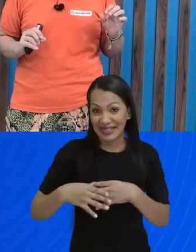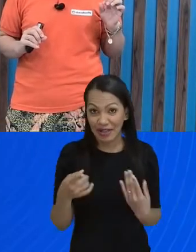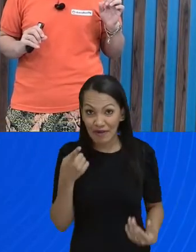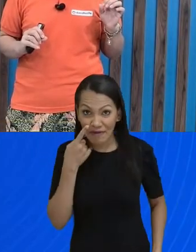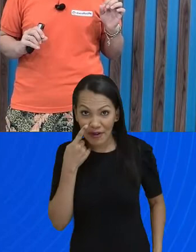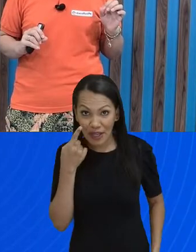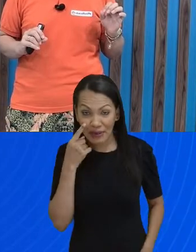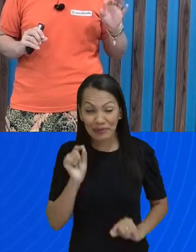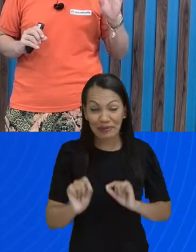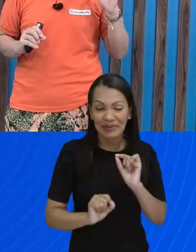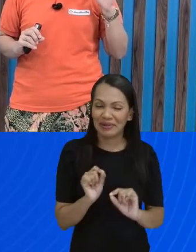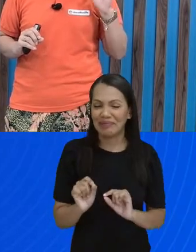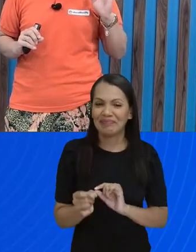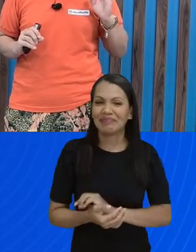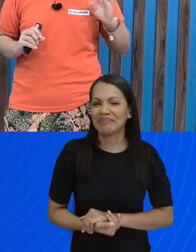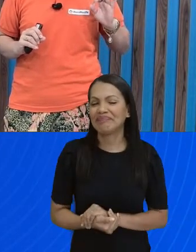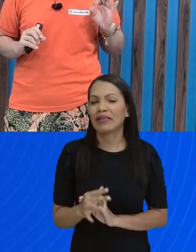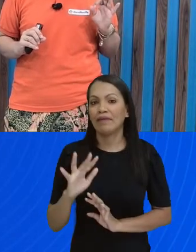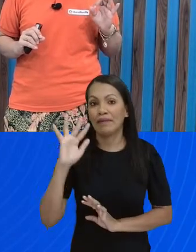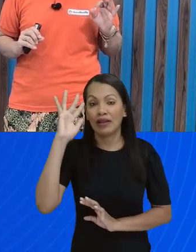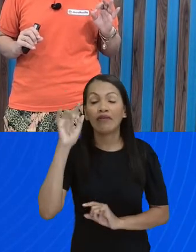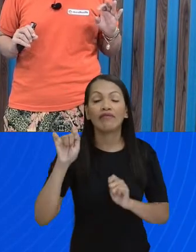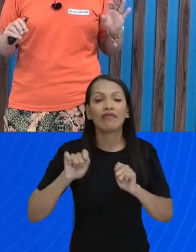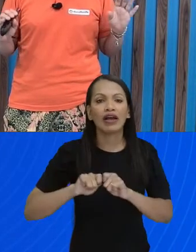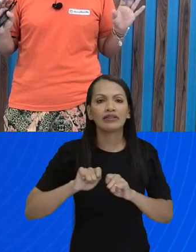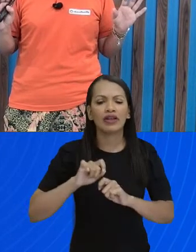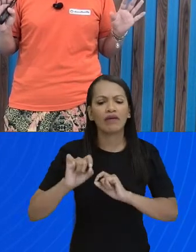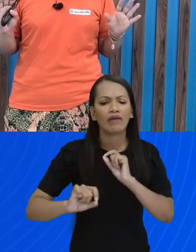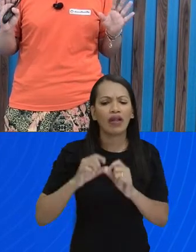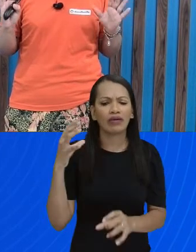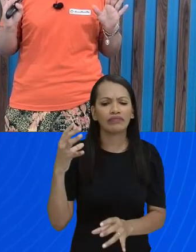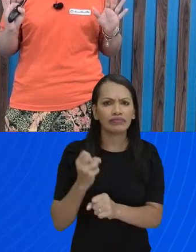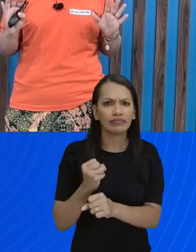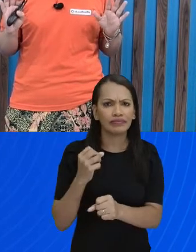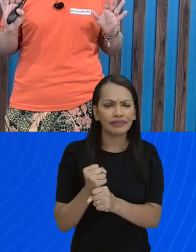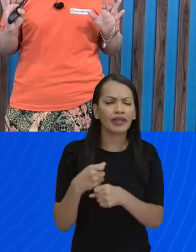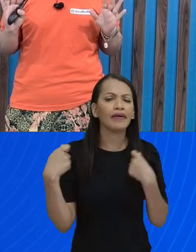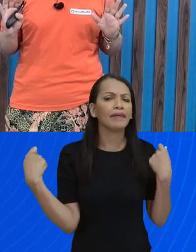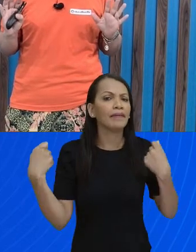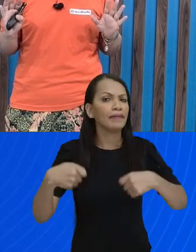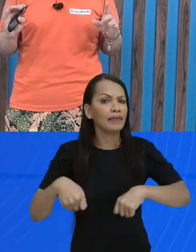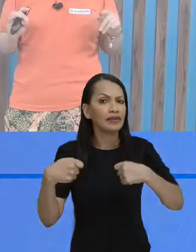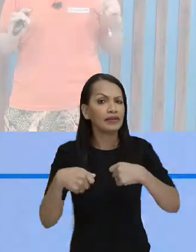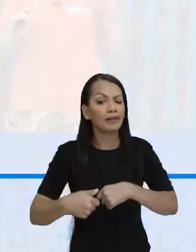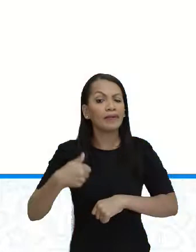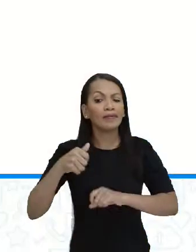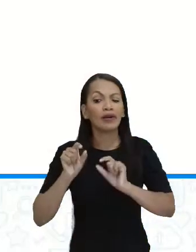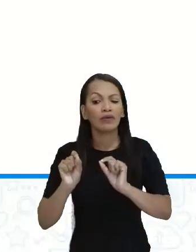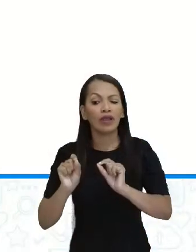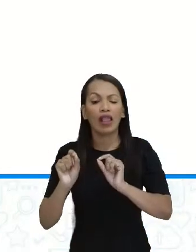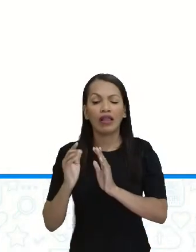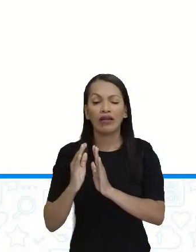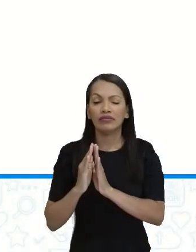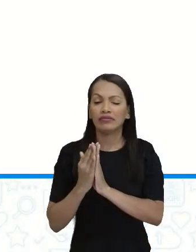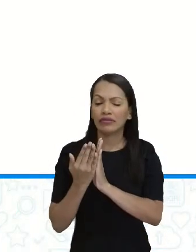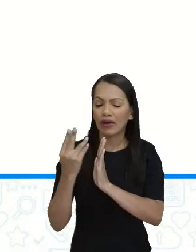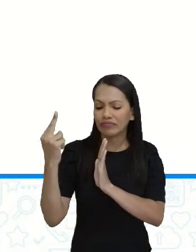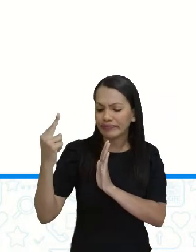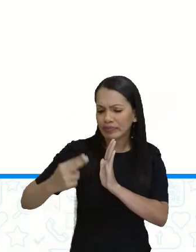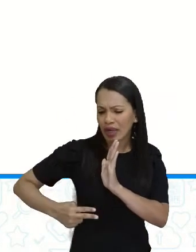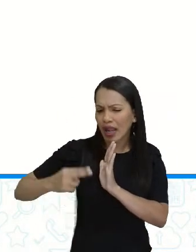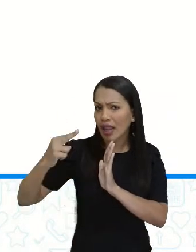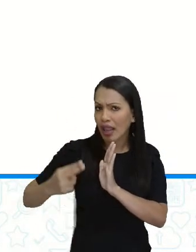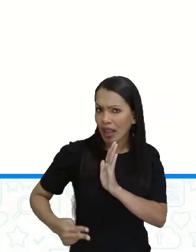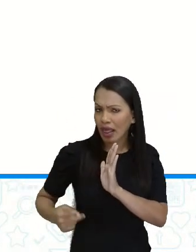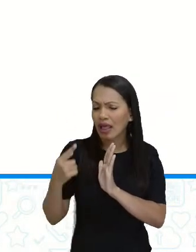só, olha só. Para resolver uma situação, problema, a gente precisa ler a situação e focar na pergunta, porque nós